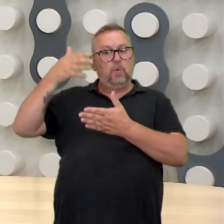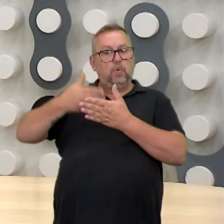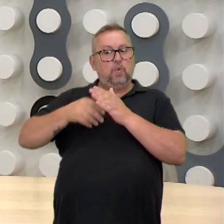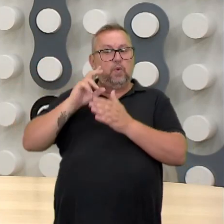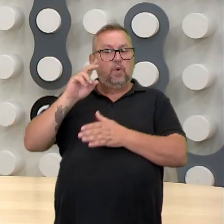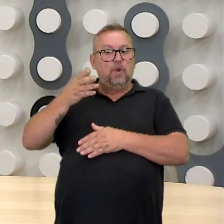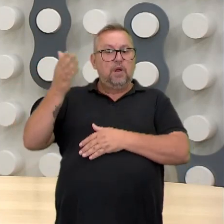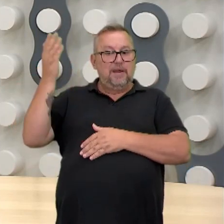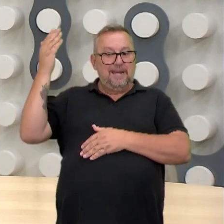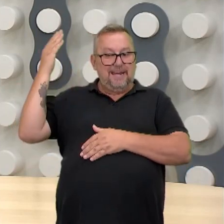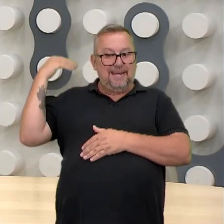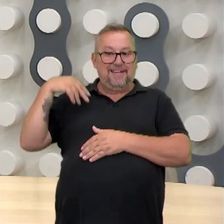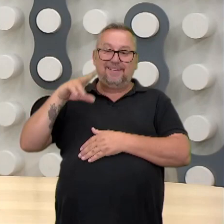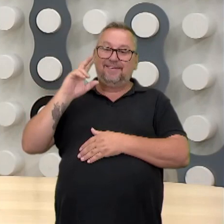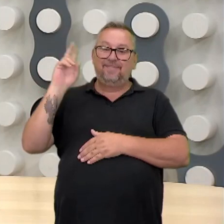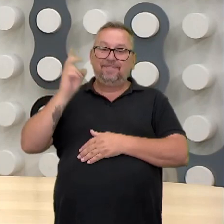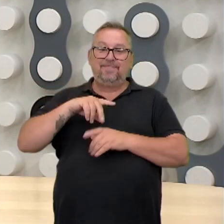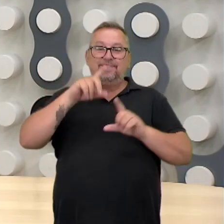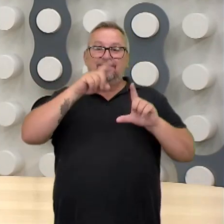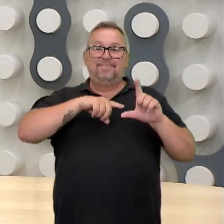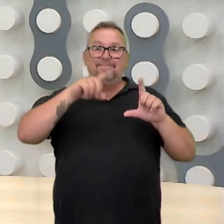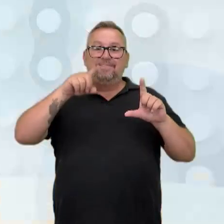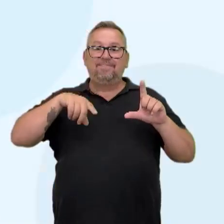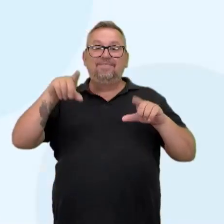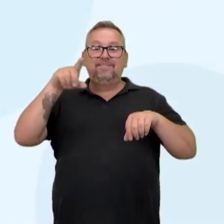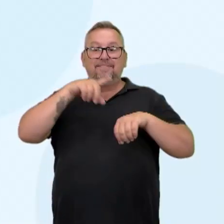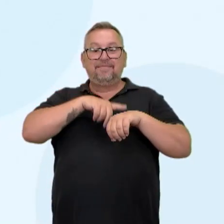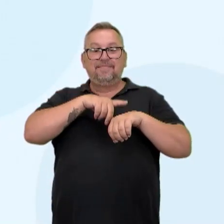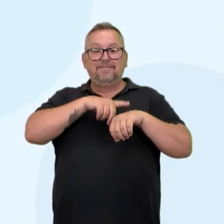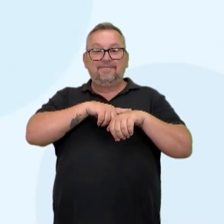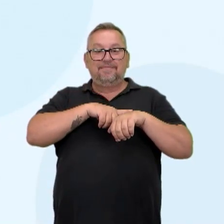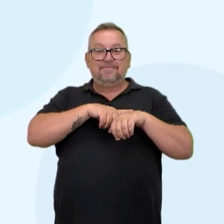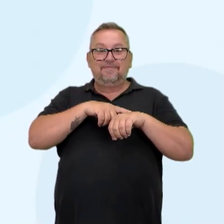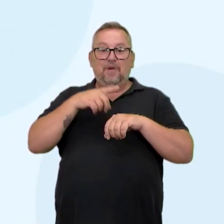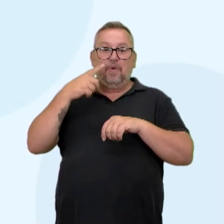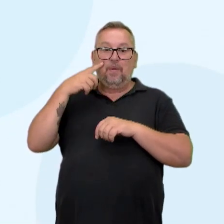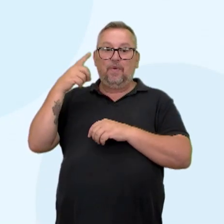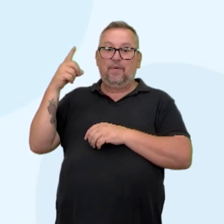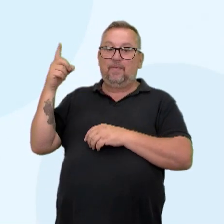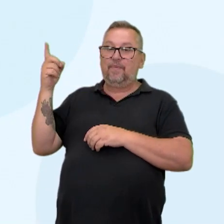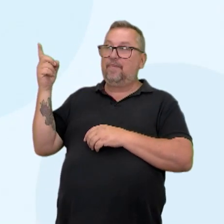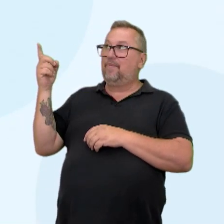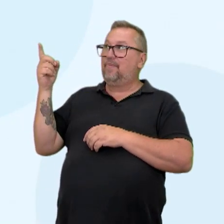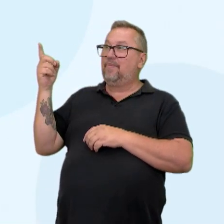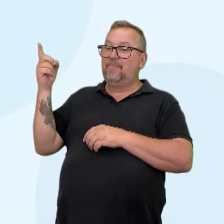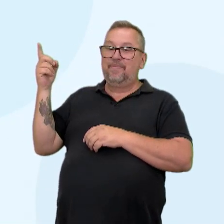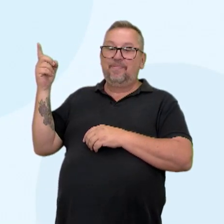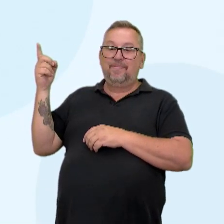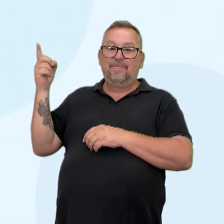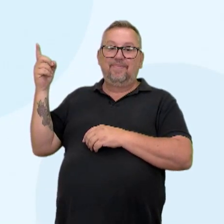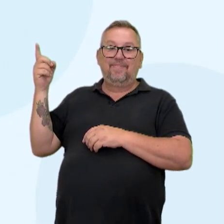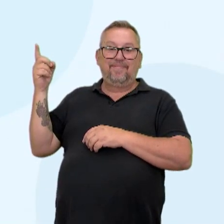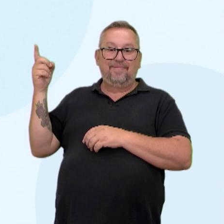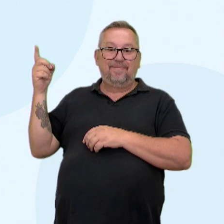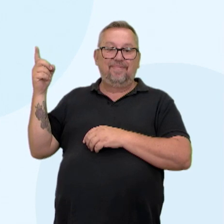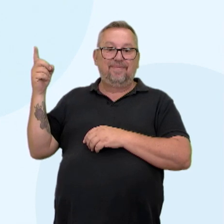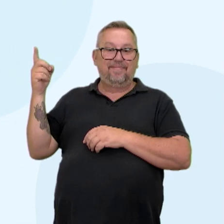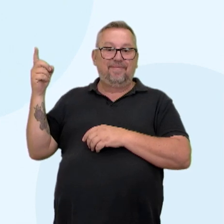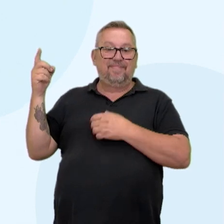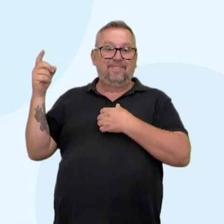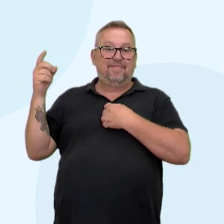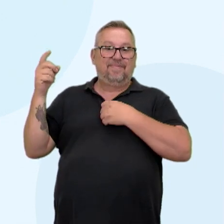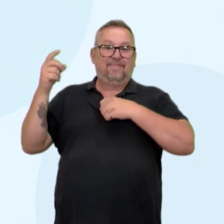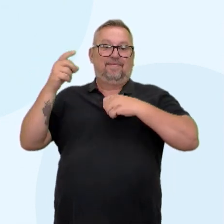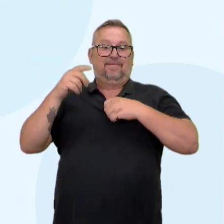anteriormente, vendo aí a escala do tempo geológico, né? Então tá lá a escala, né? Gosto muito de apresentar essa escala aí,